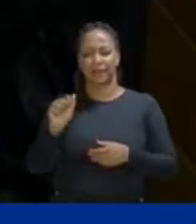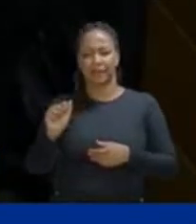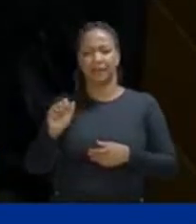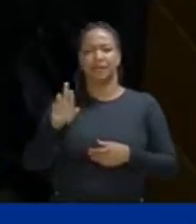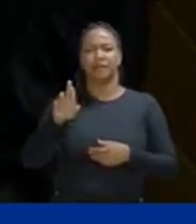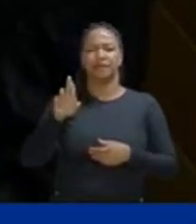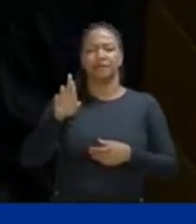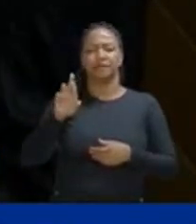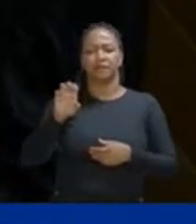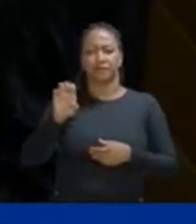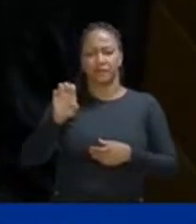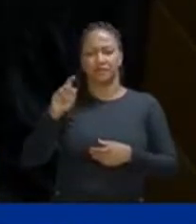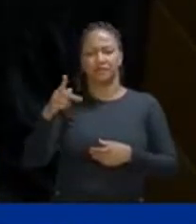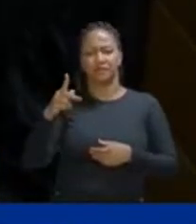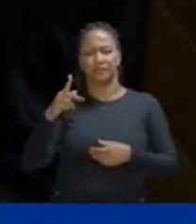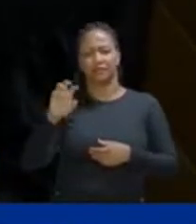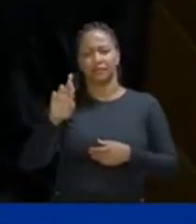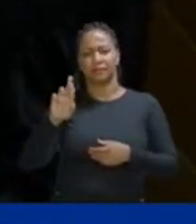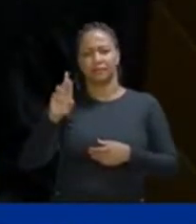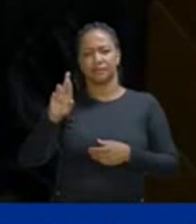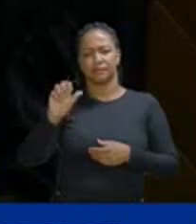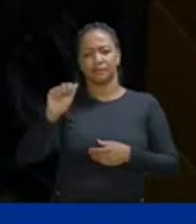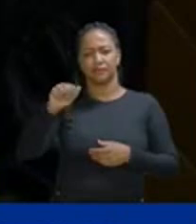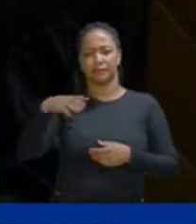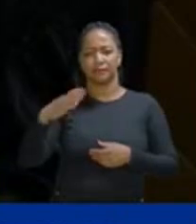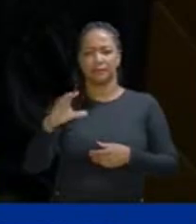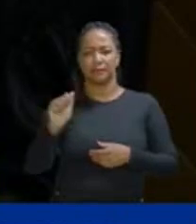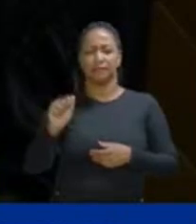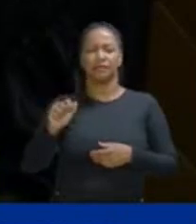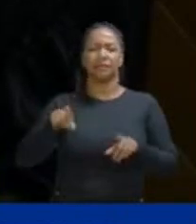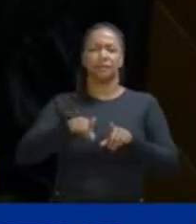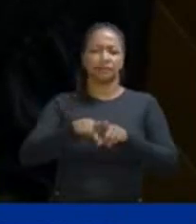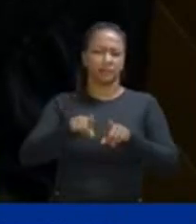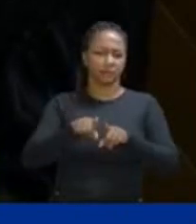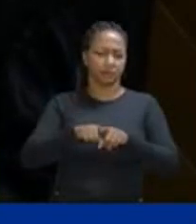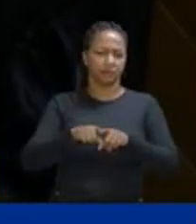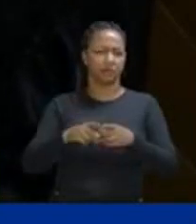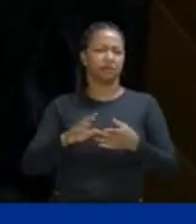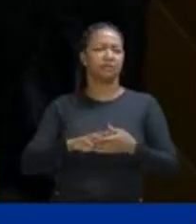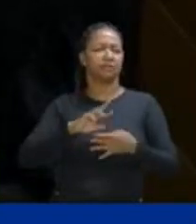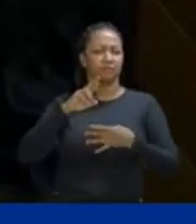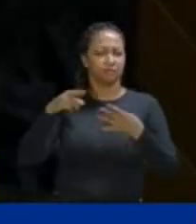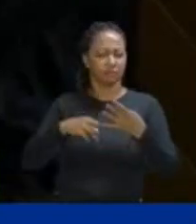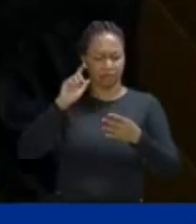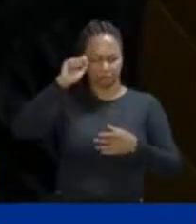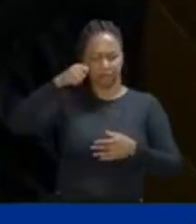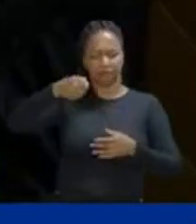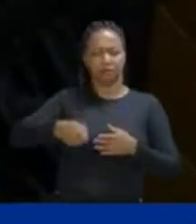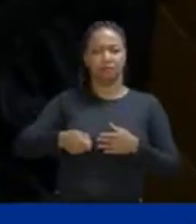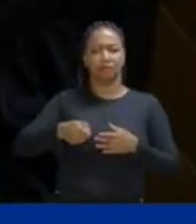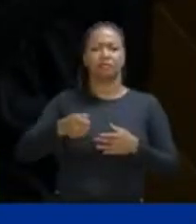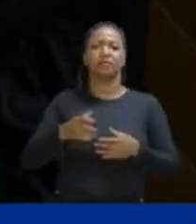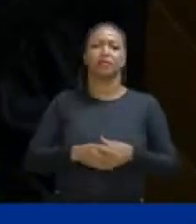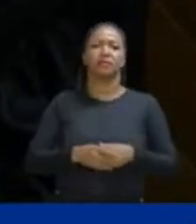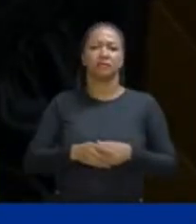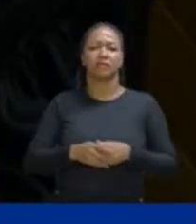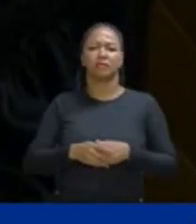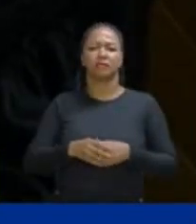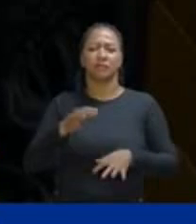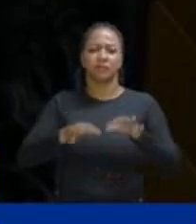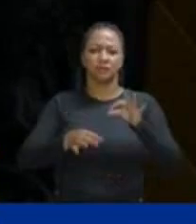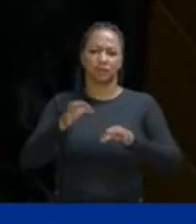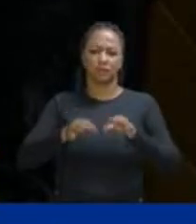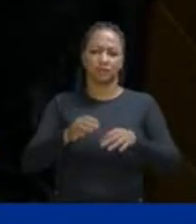Esperança, Federação PSOL Rede, interpôs recurso em face de decisão do juízo da segunda